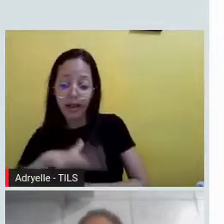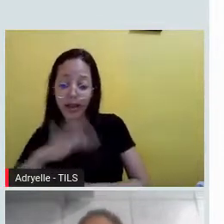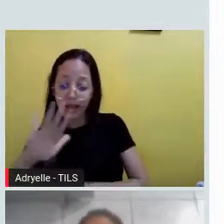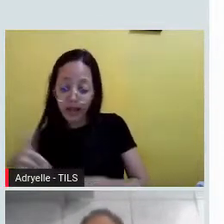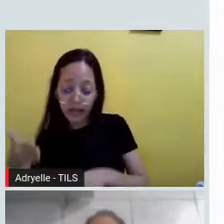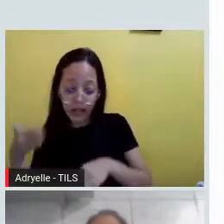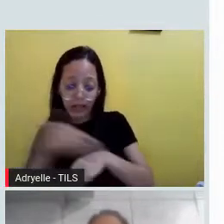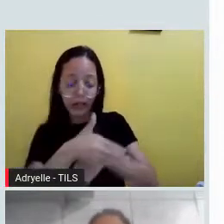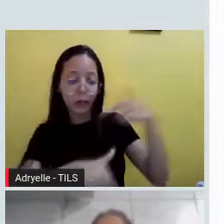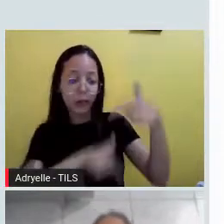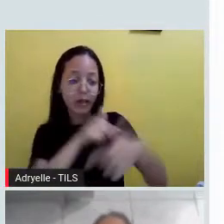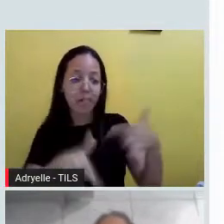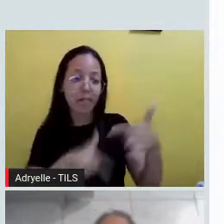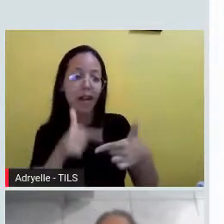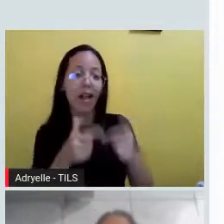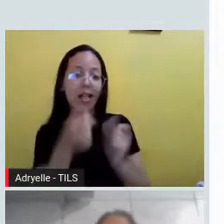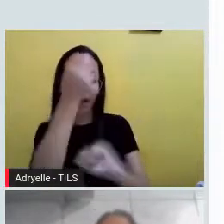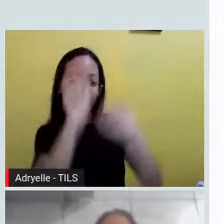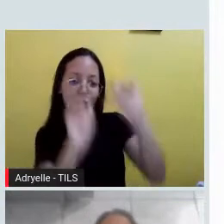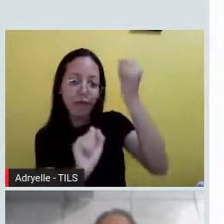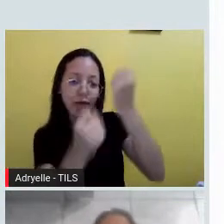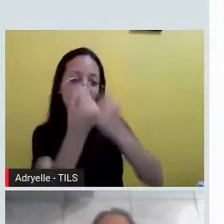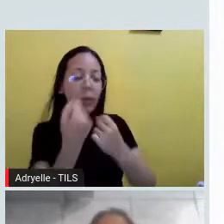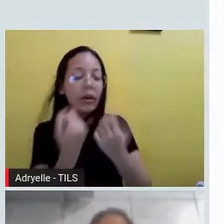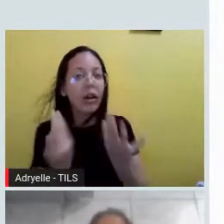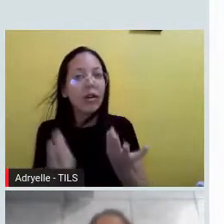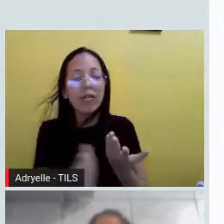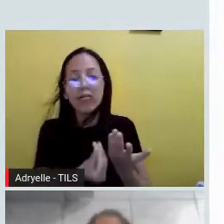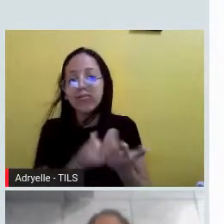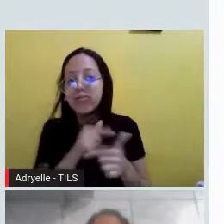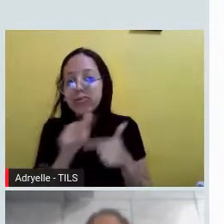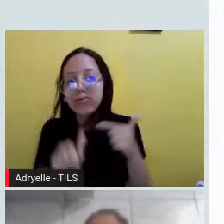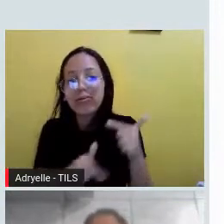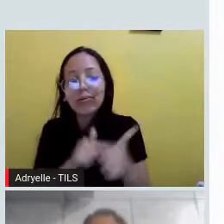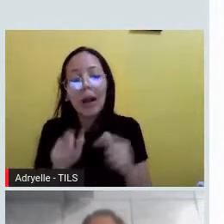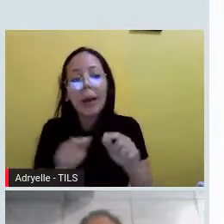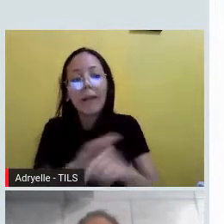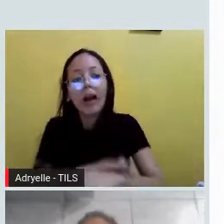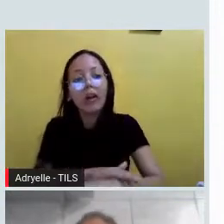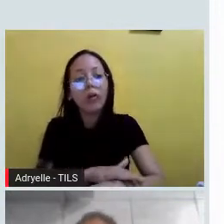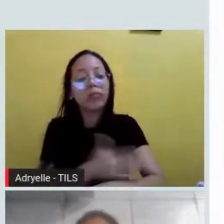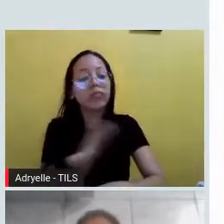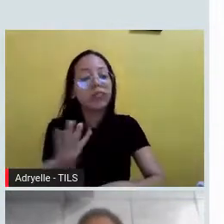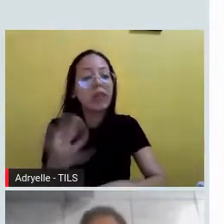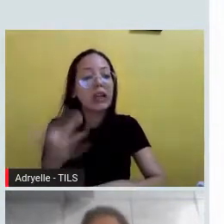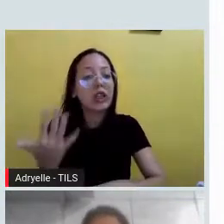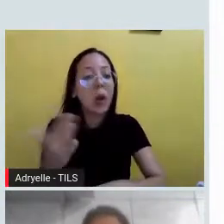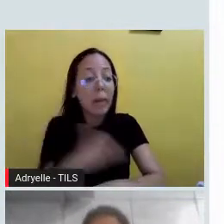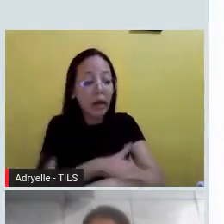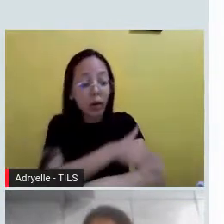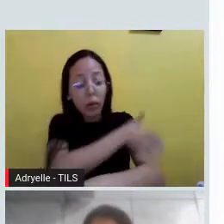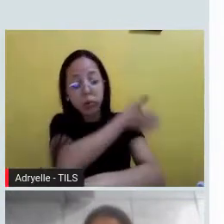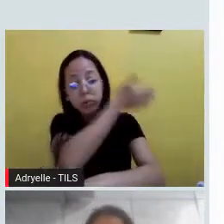fábricas, em jornadas de trabalho de pelo menos 12 horas.